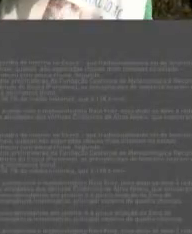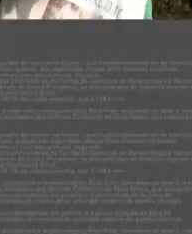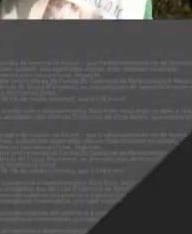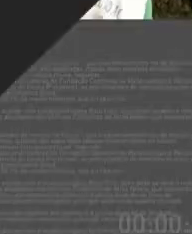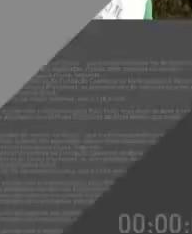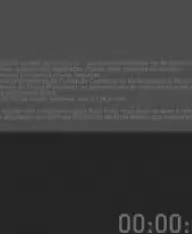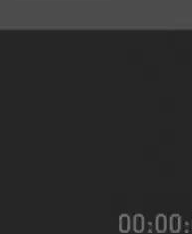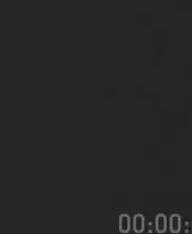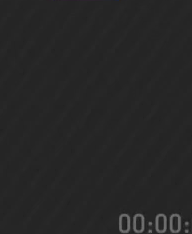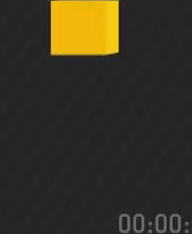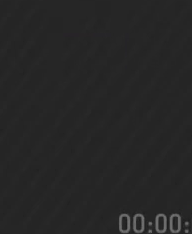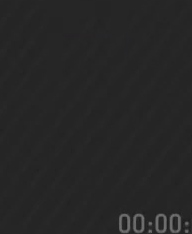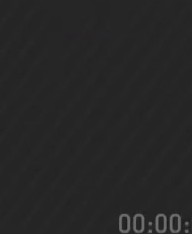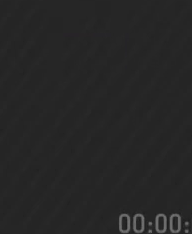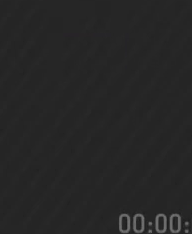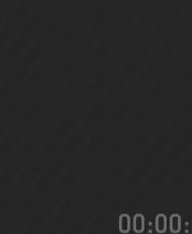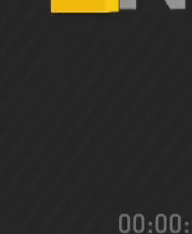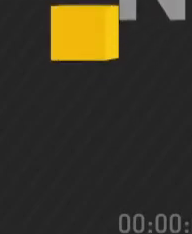ae